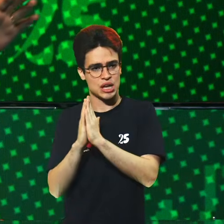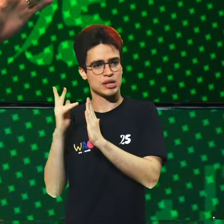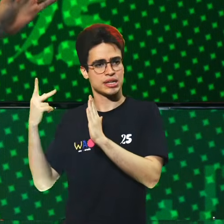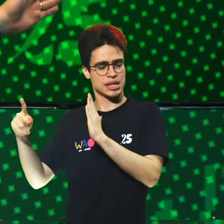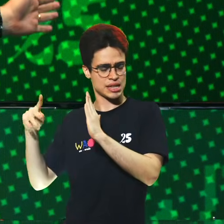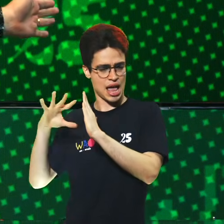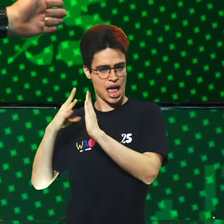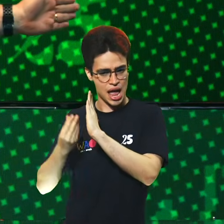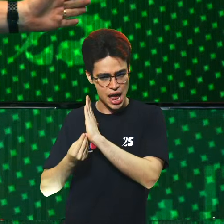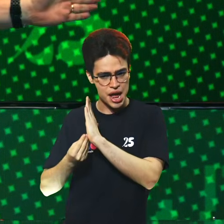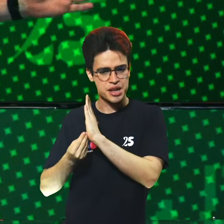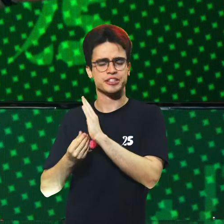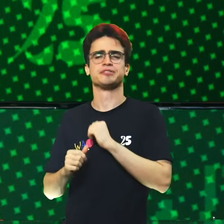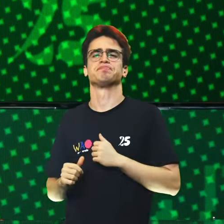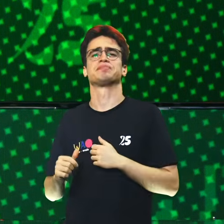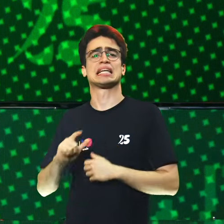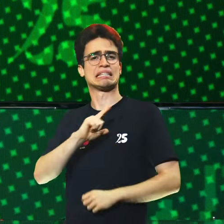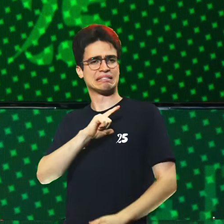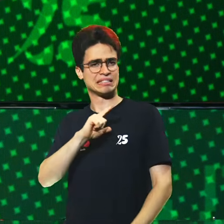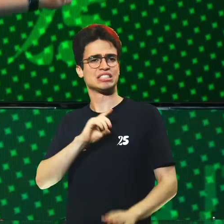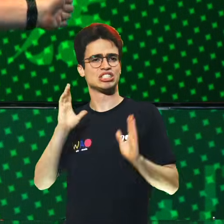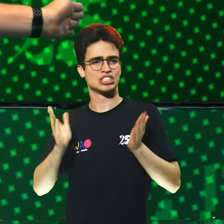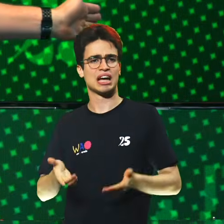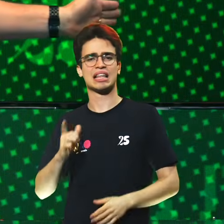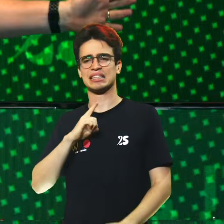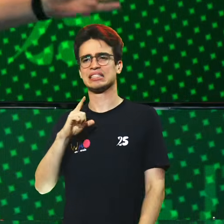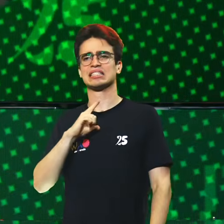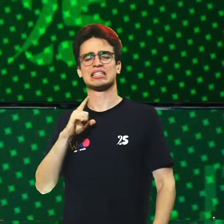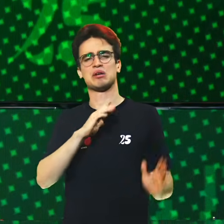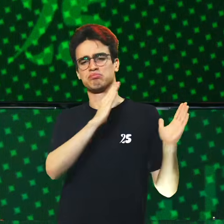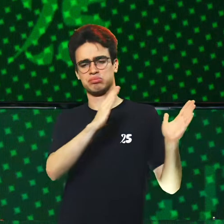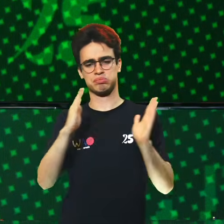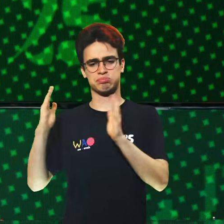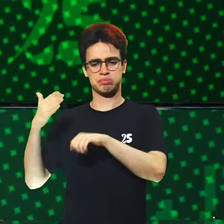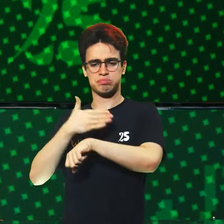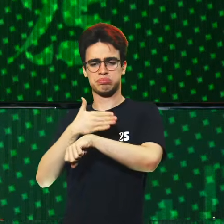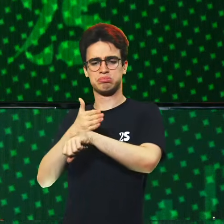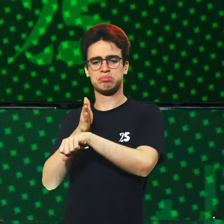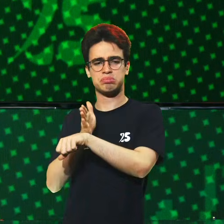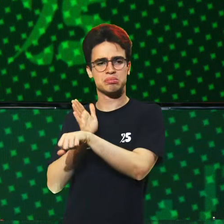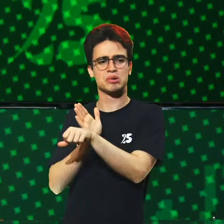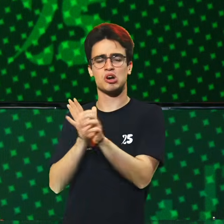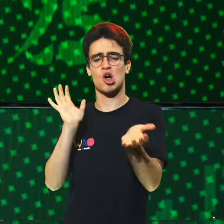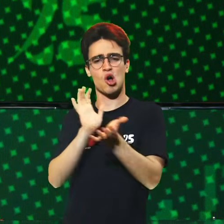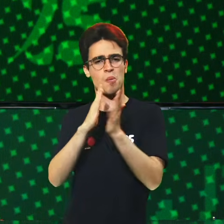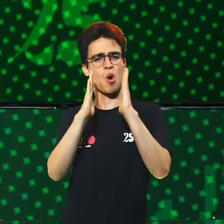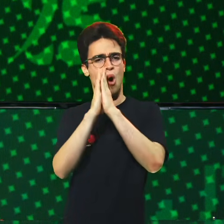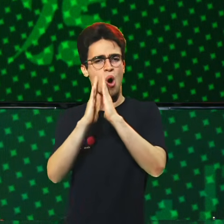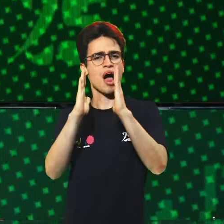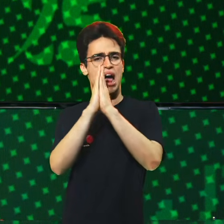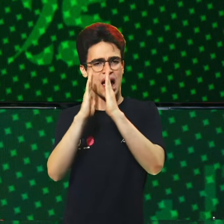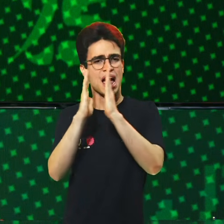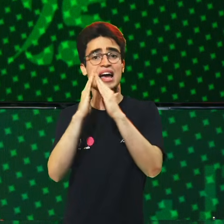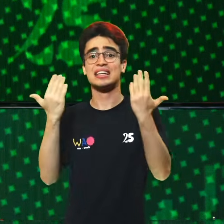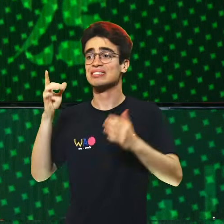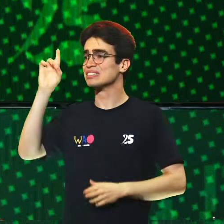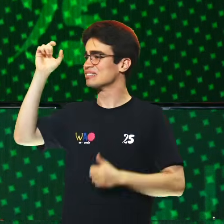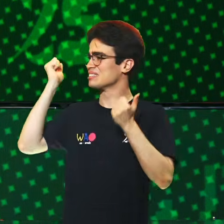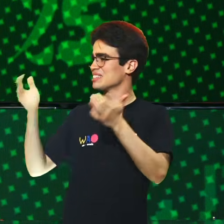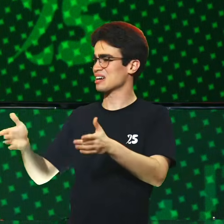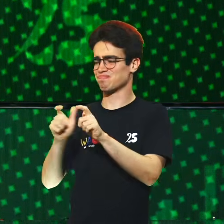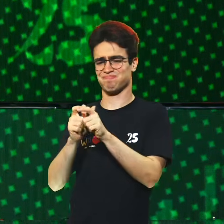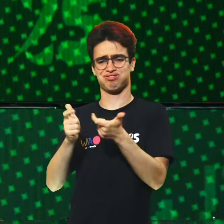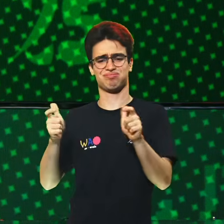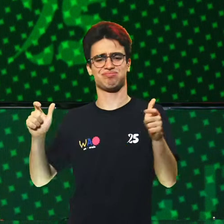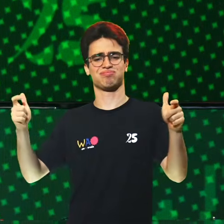que acontecia vários turnos, quase o dia todo, os meninos orando, e Deus tem dado um crescimento tremendo para